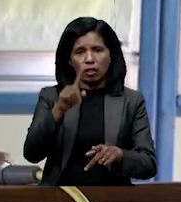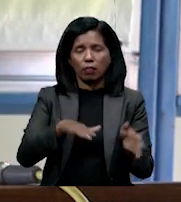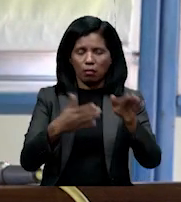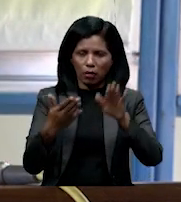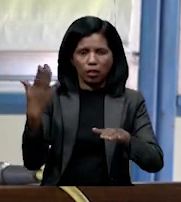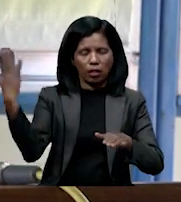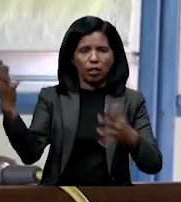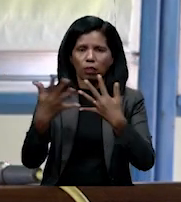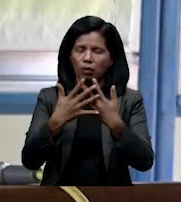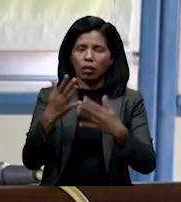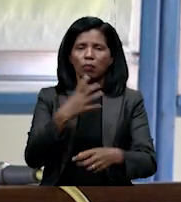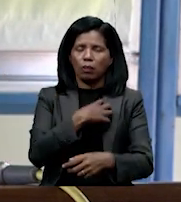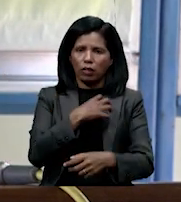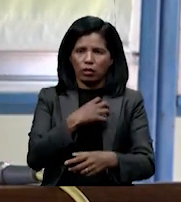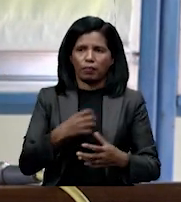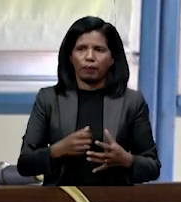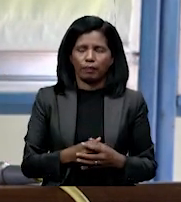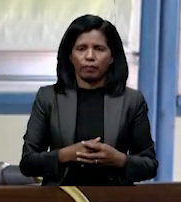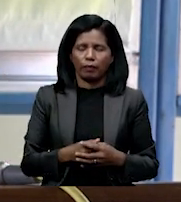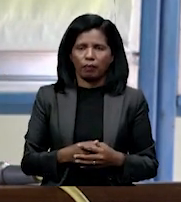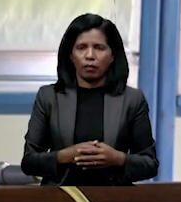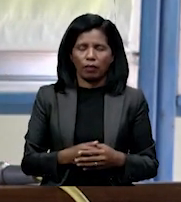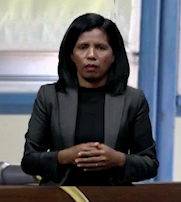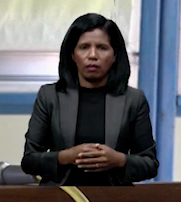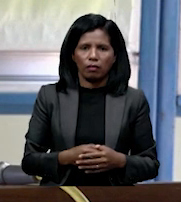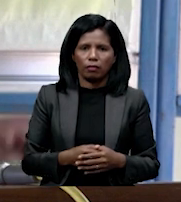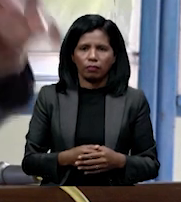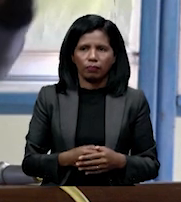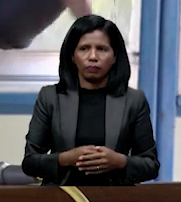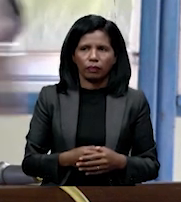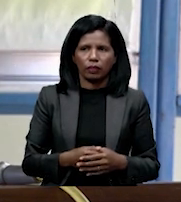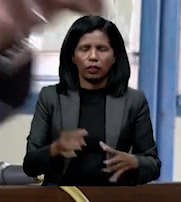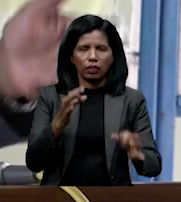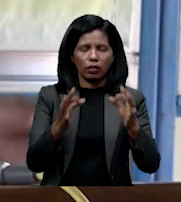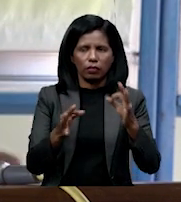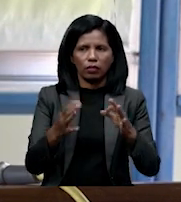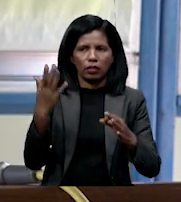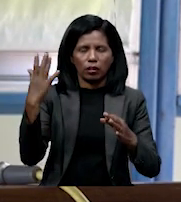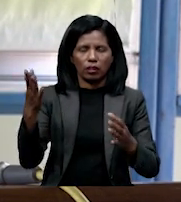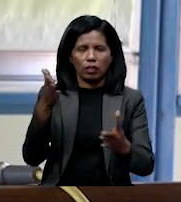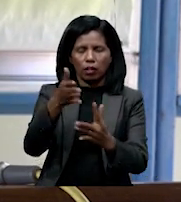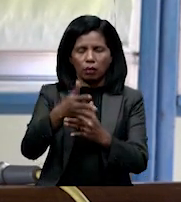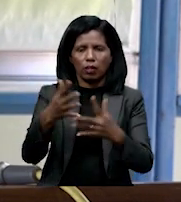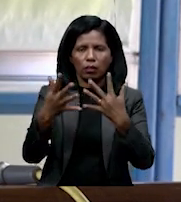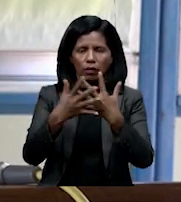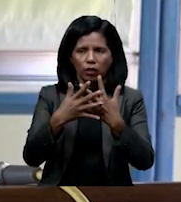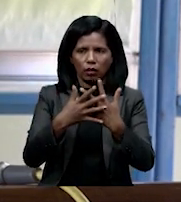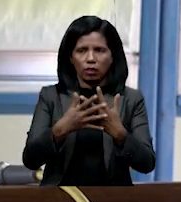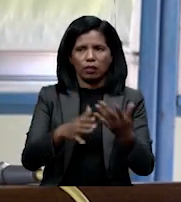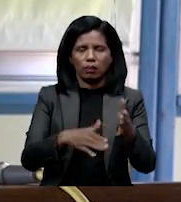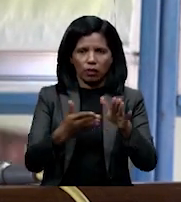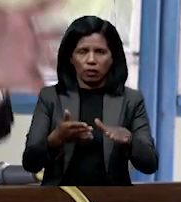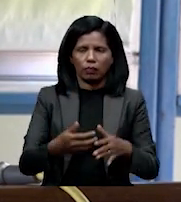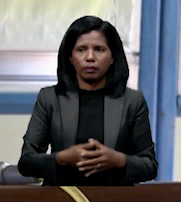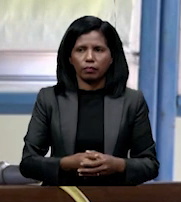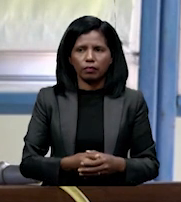materi mister iya selap quando ia lá corredor pente ele nem mate